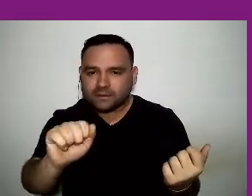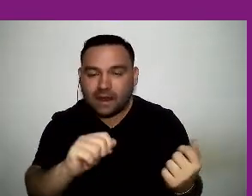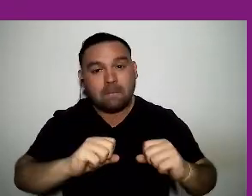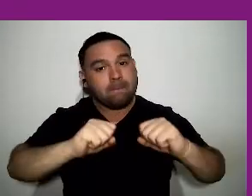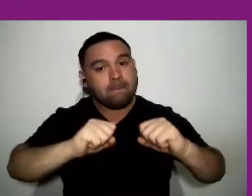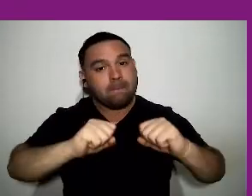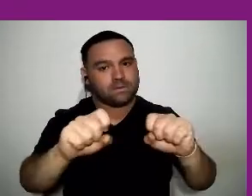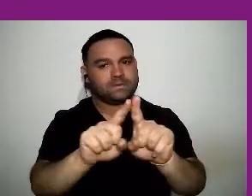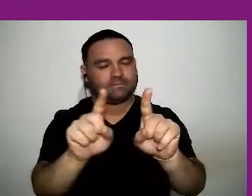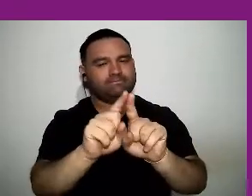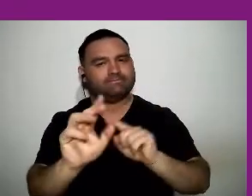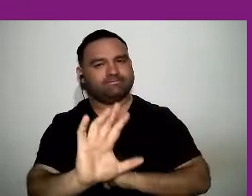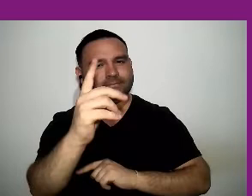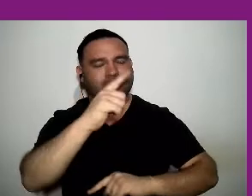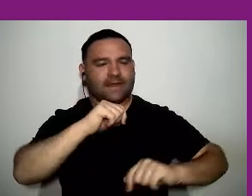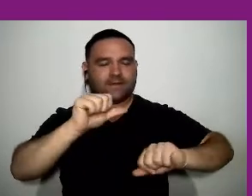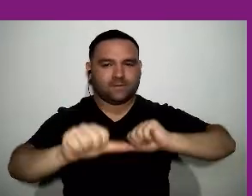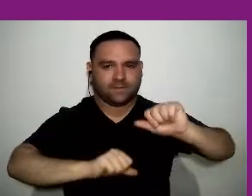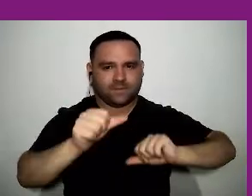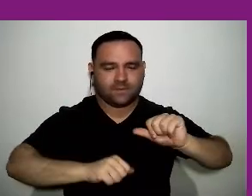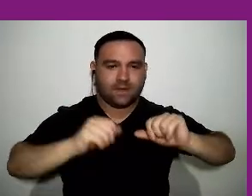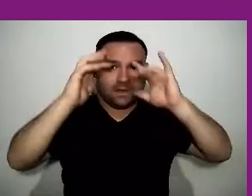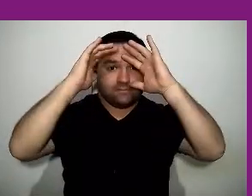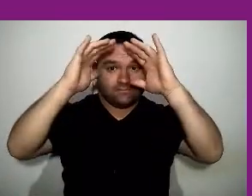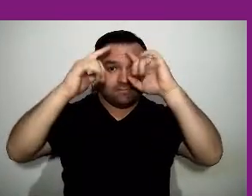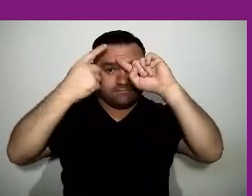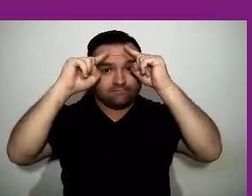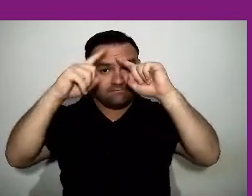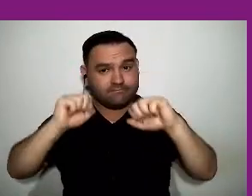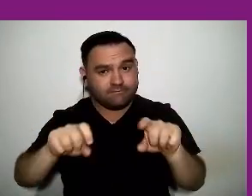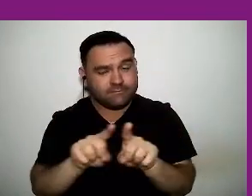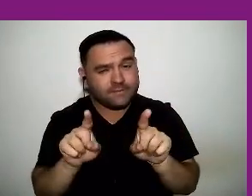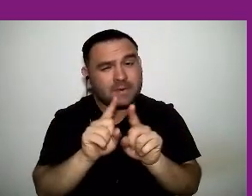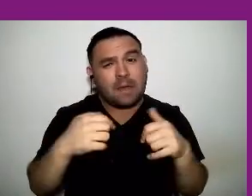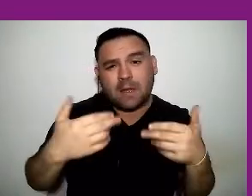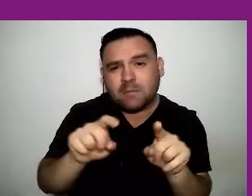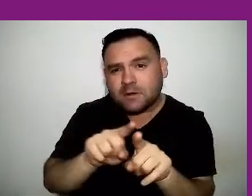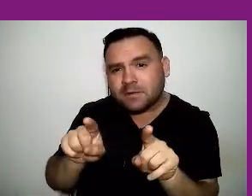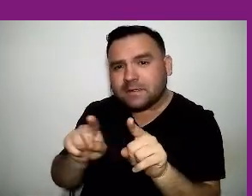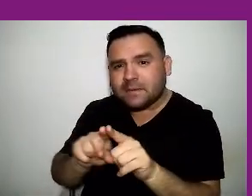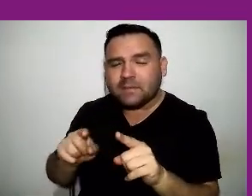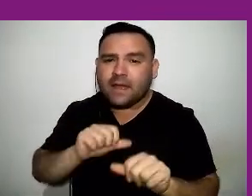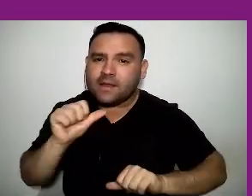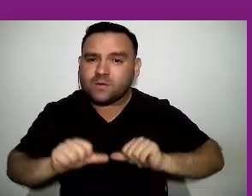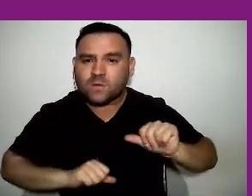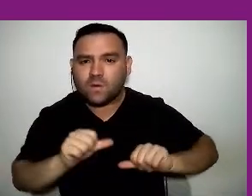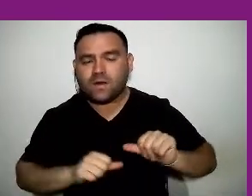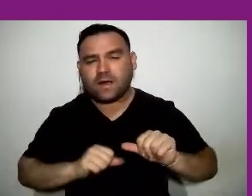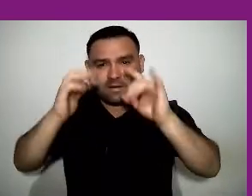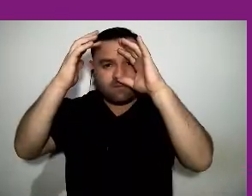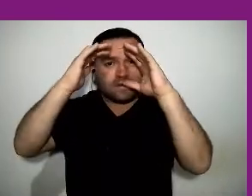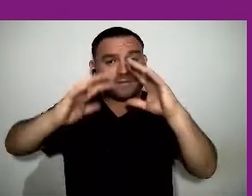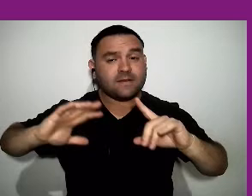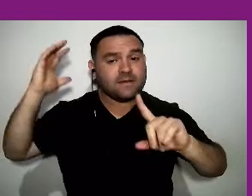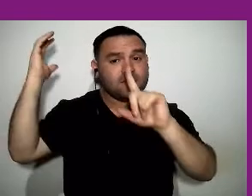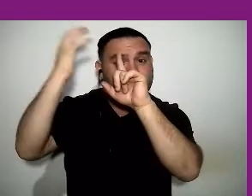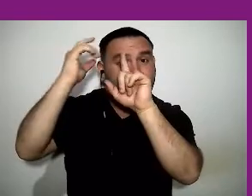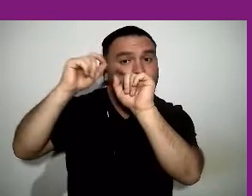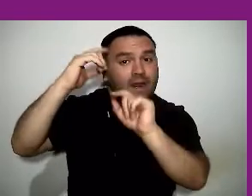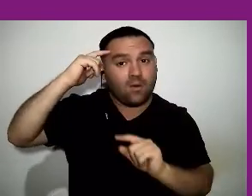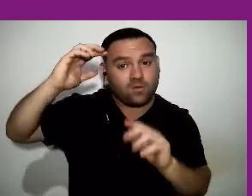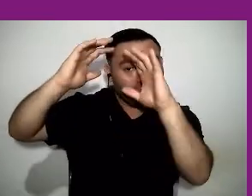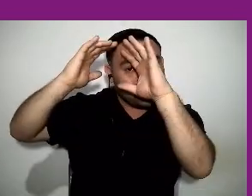sim ter alterações neurológicas, mas você também teria alterações imunológicas acometendo o